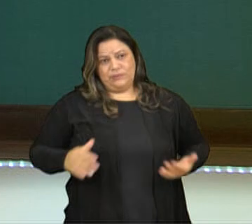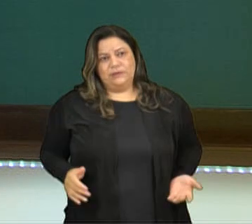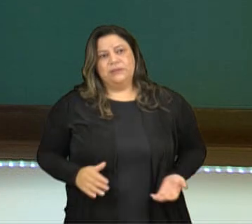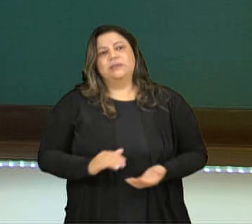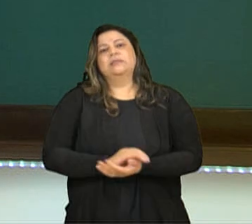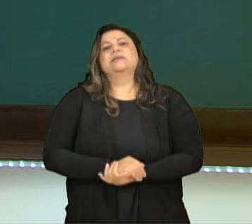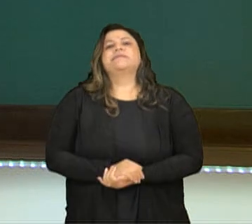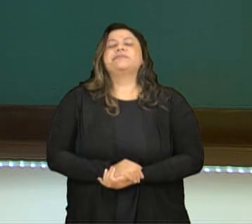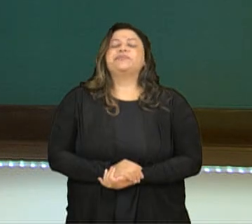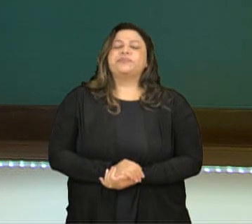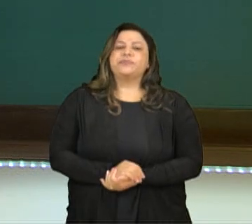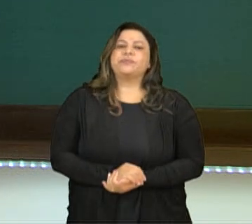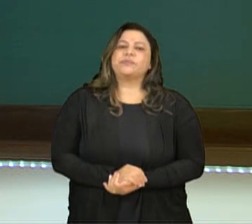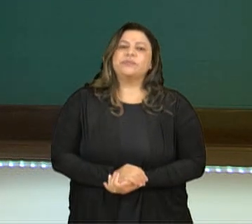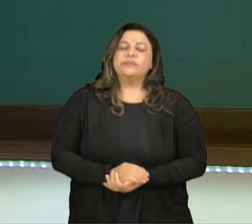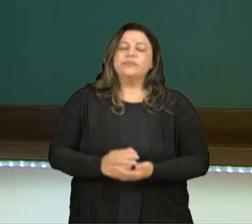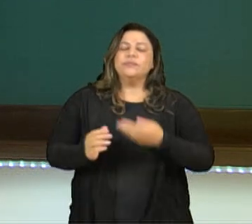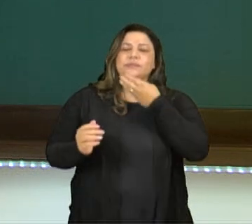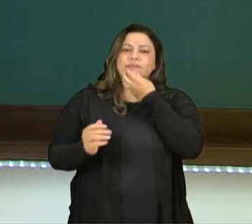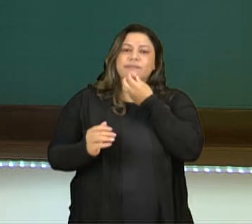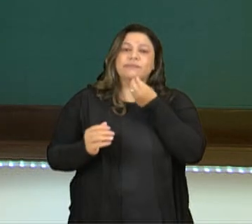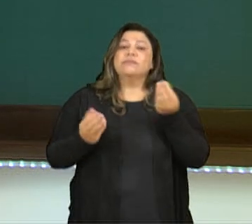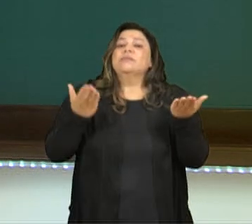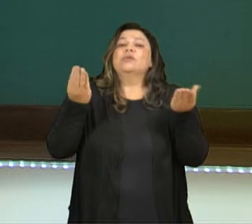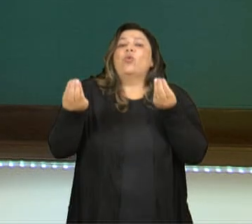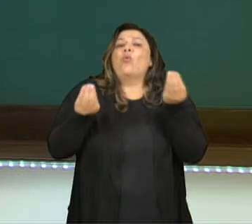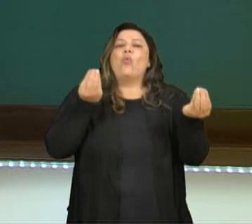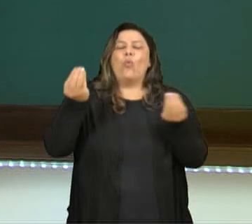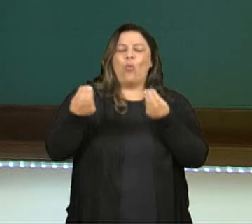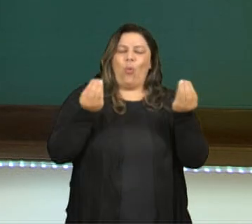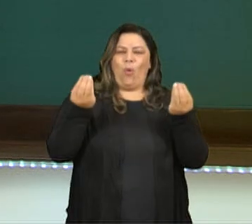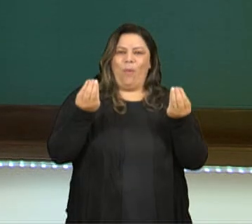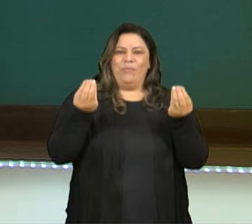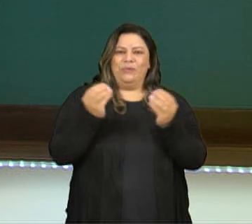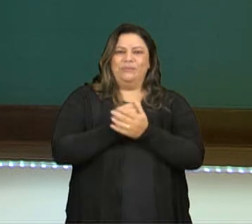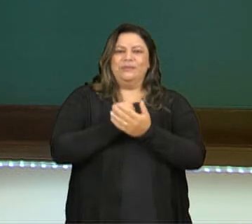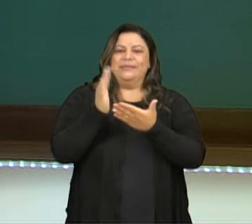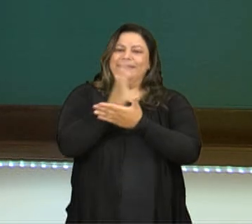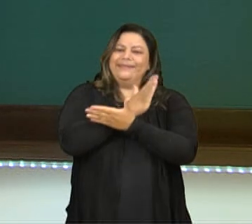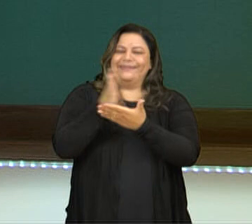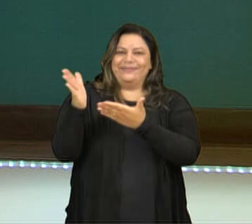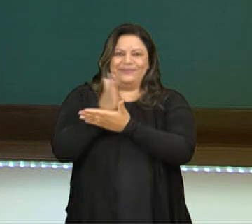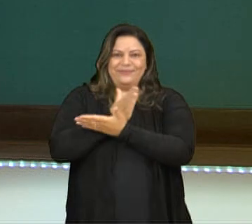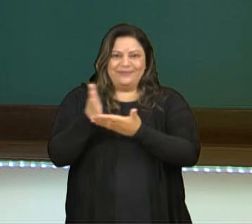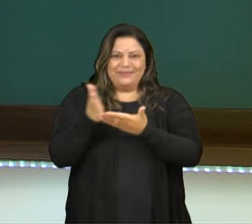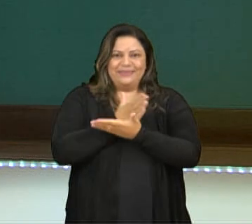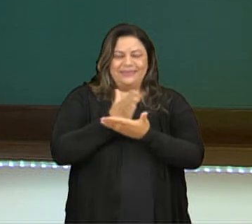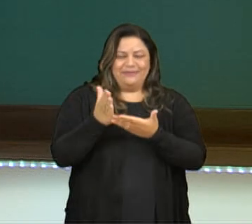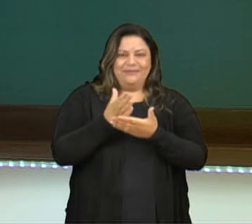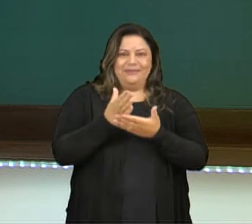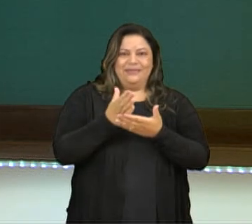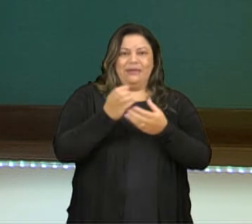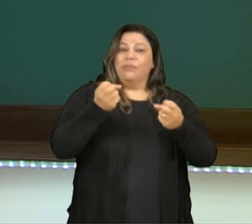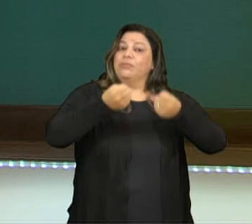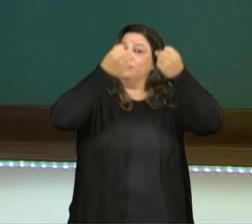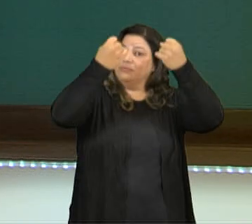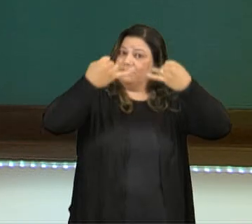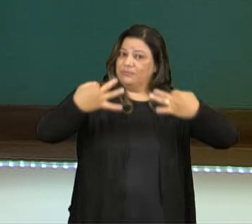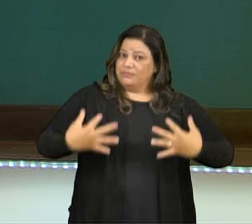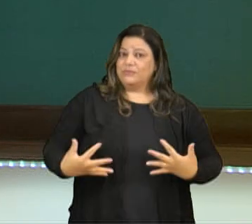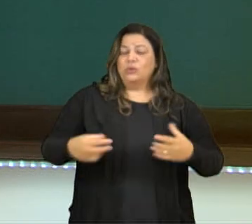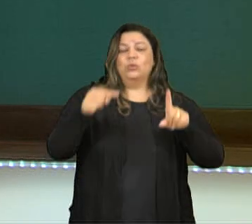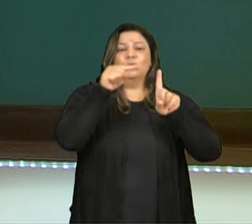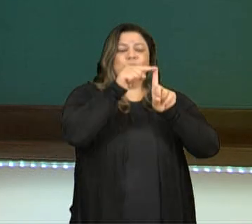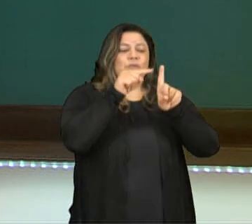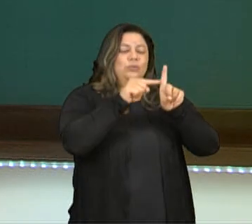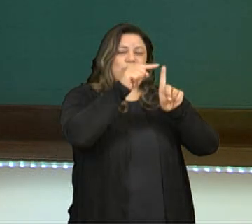para entender, né? E aí, como nós classificamos? Existe uma divisão dos tipos de recursos,